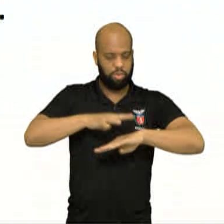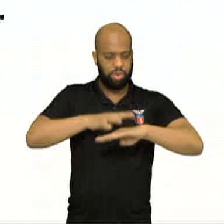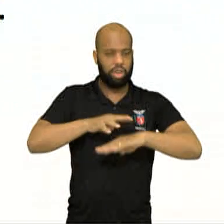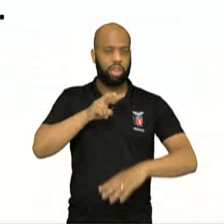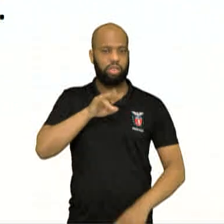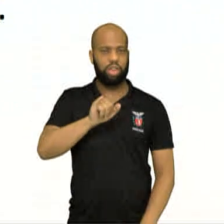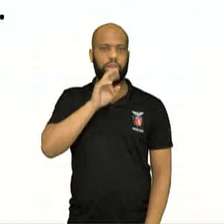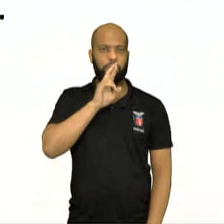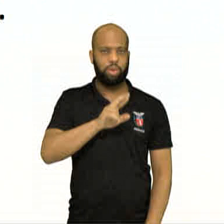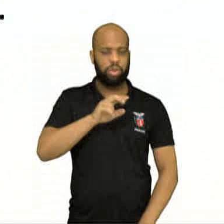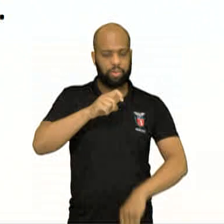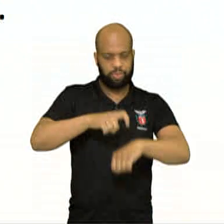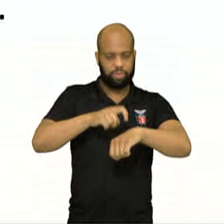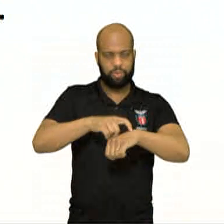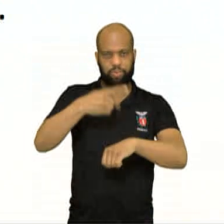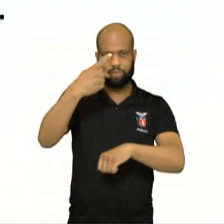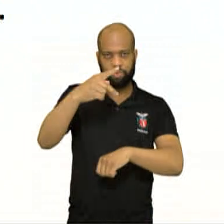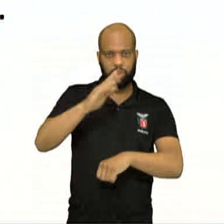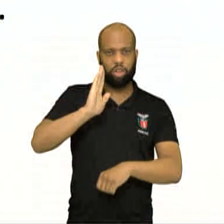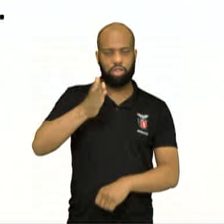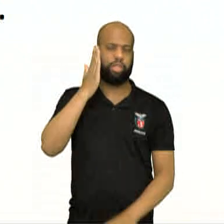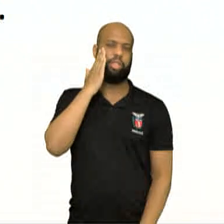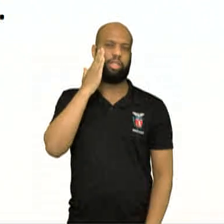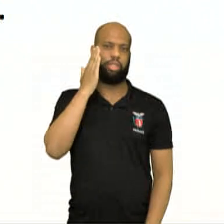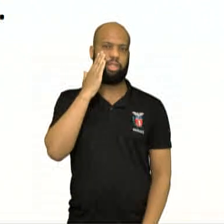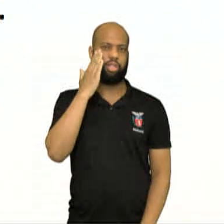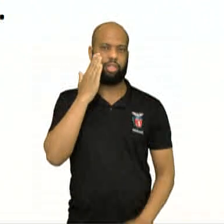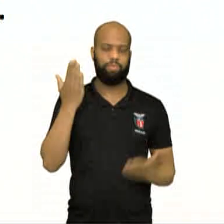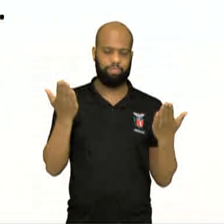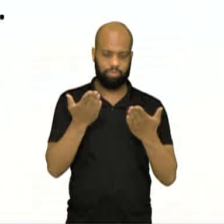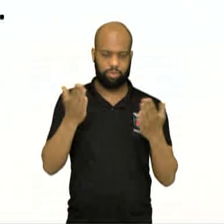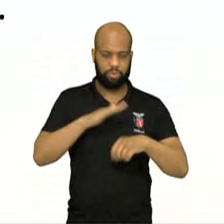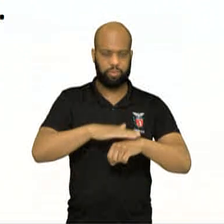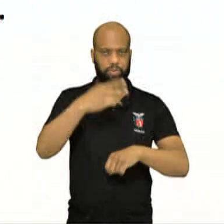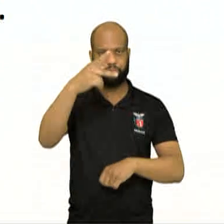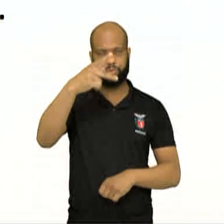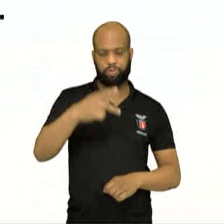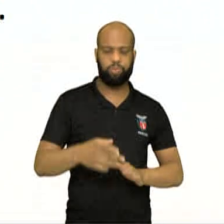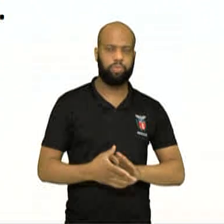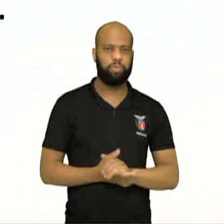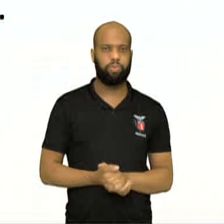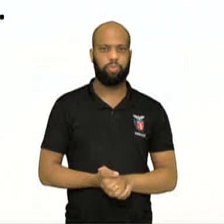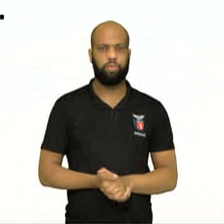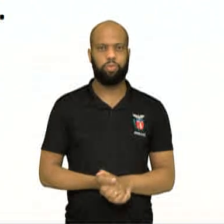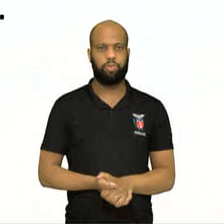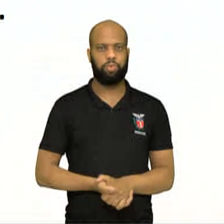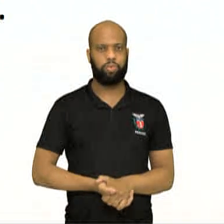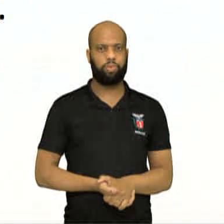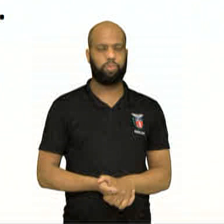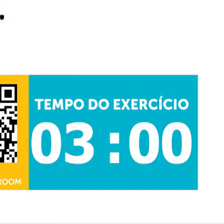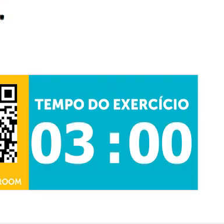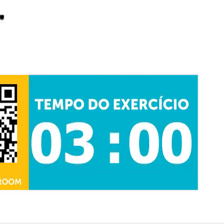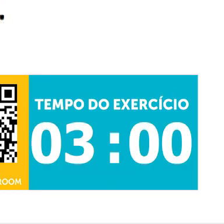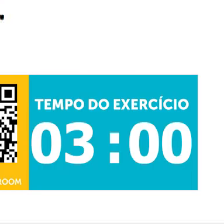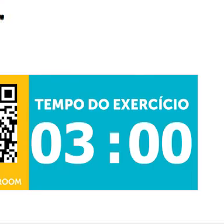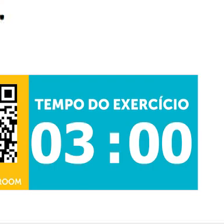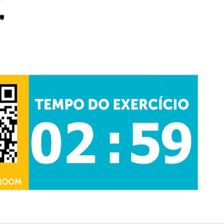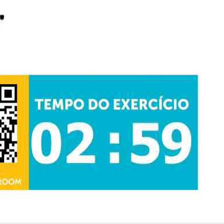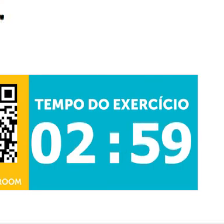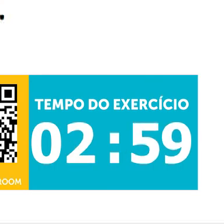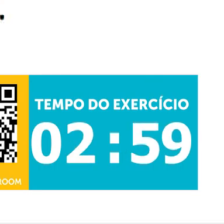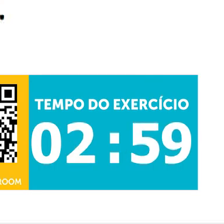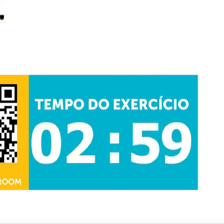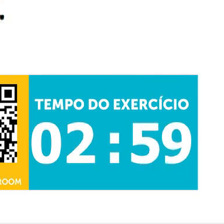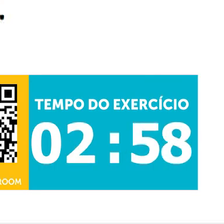resolva. Já que você já está bem aquecido na tradução algébrica, faz mais esse exercício aí e resolve para a gente corrigir.